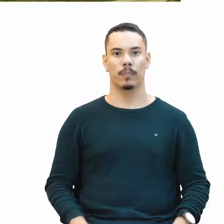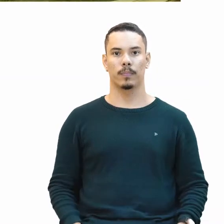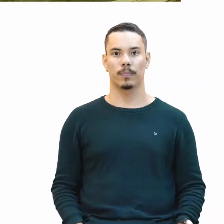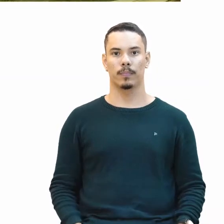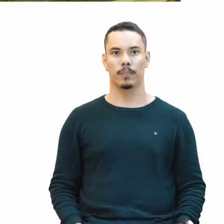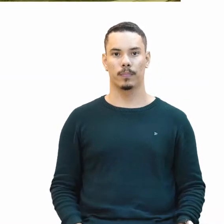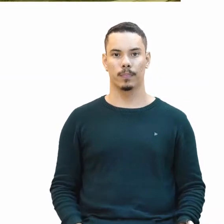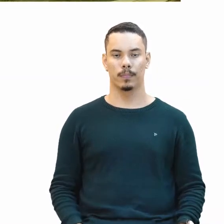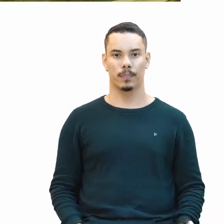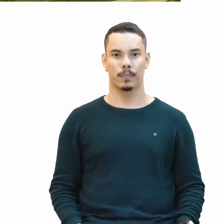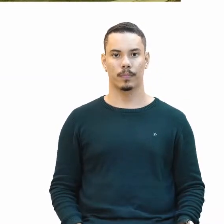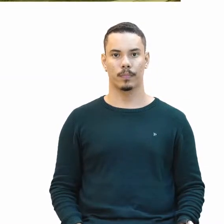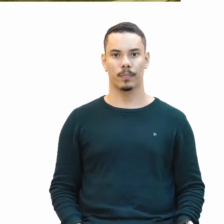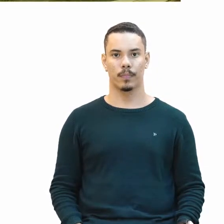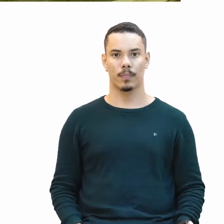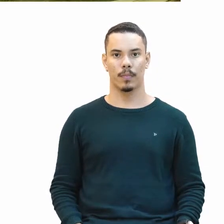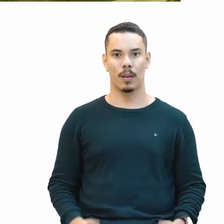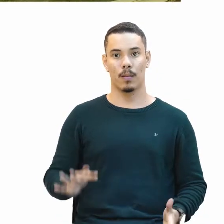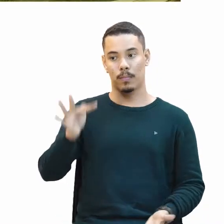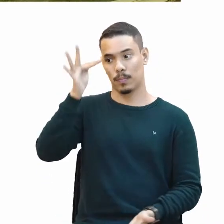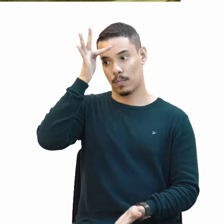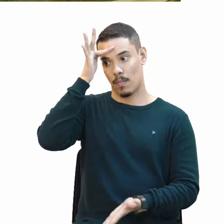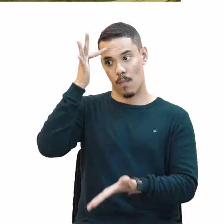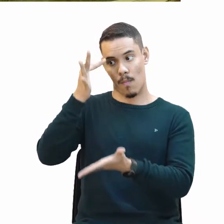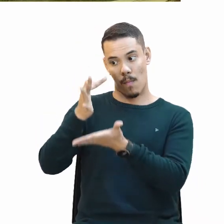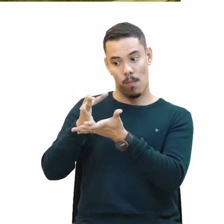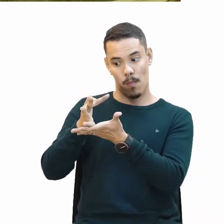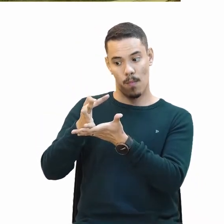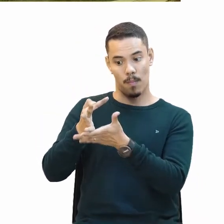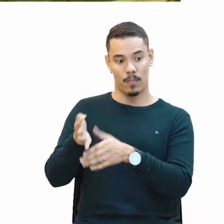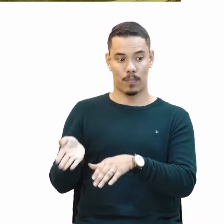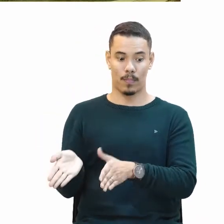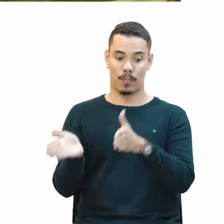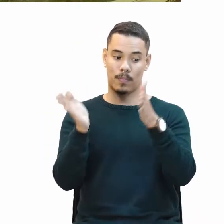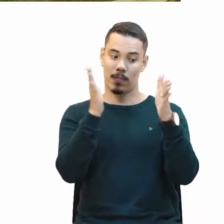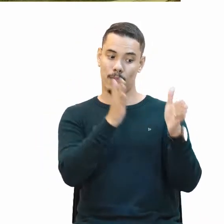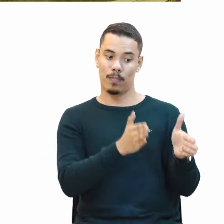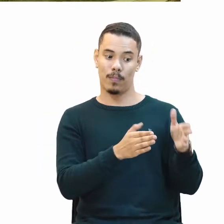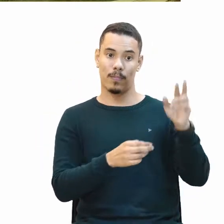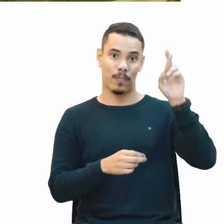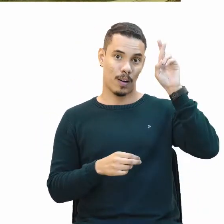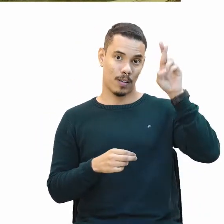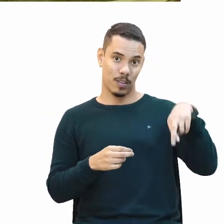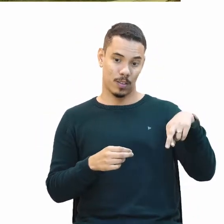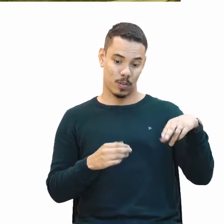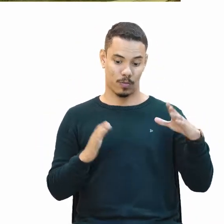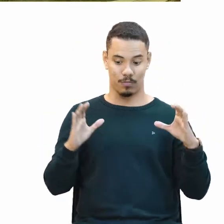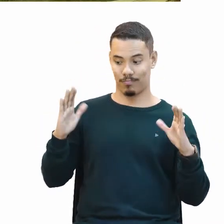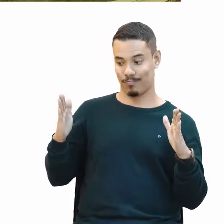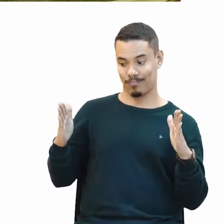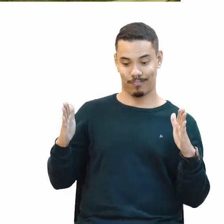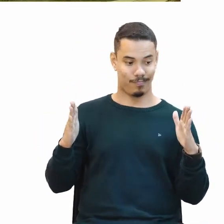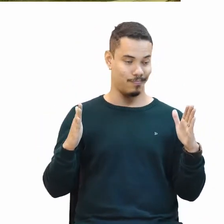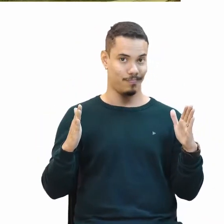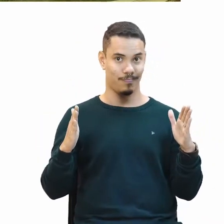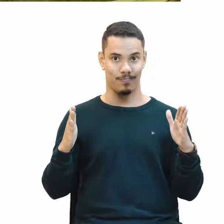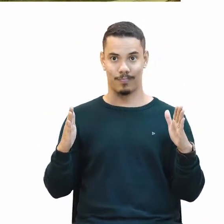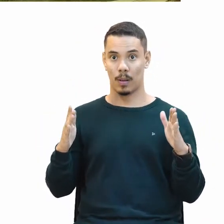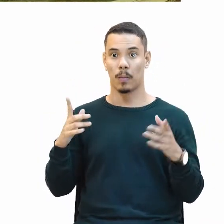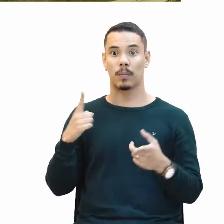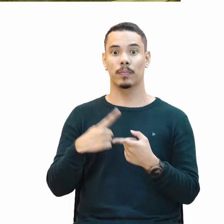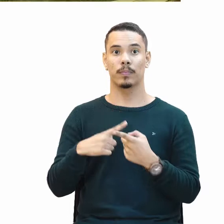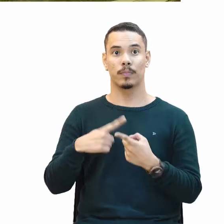Olha só, fé versus a razão. Fé, a